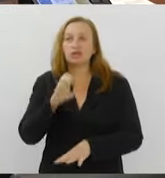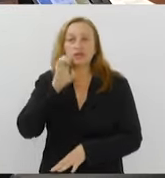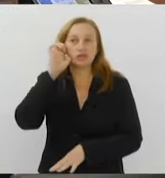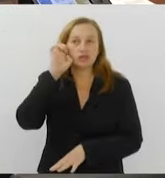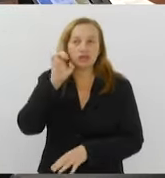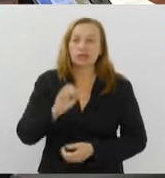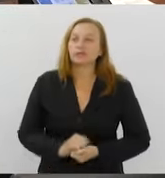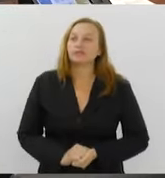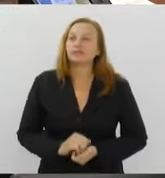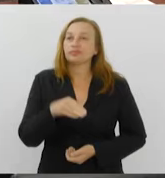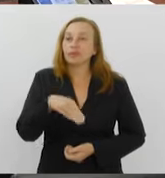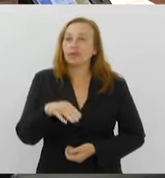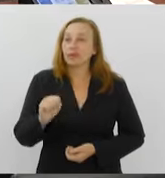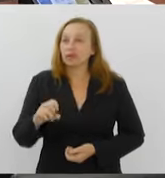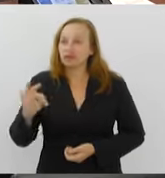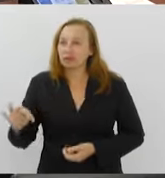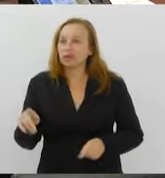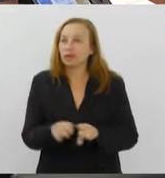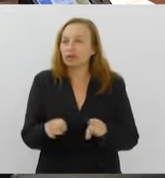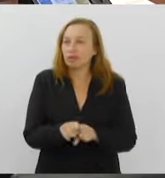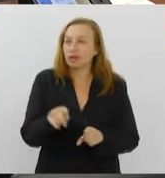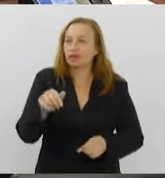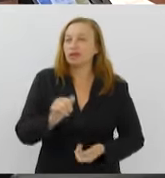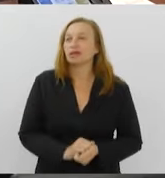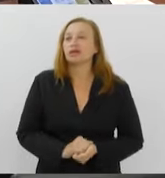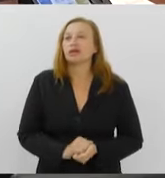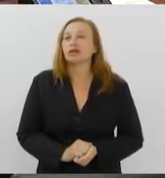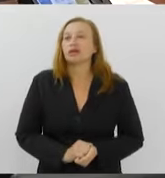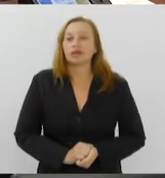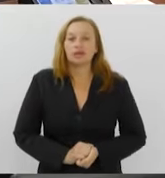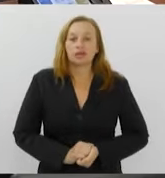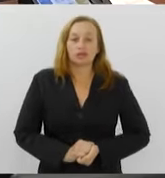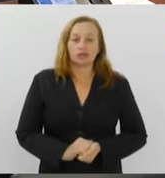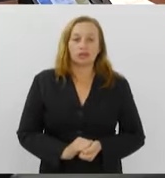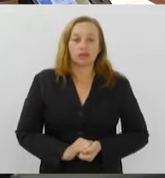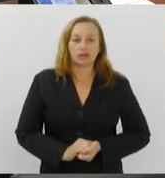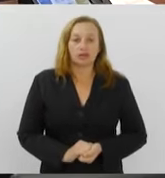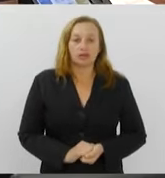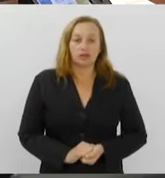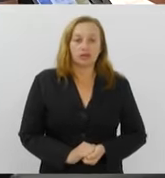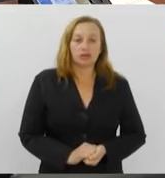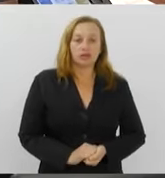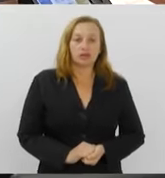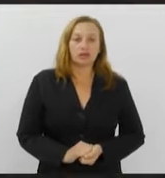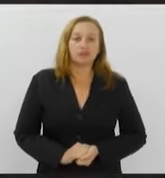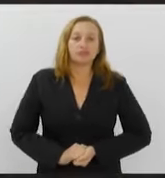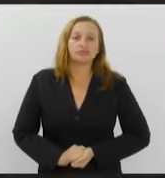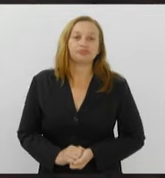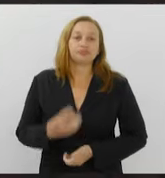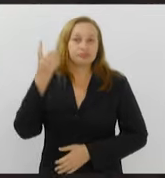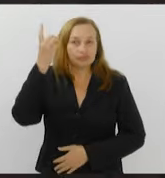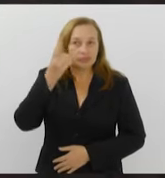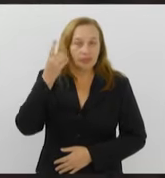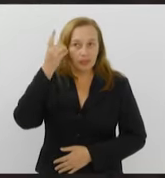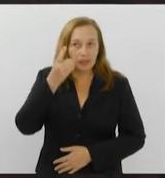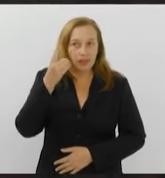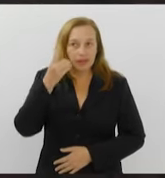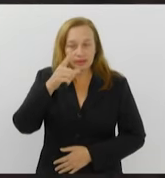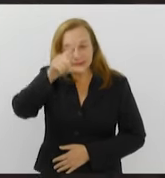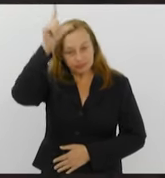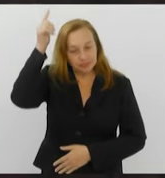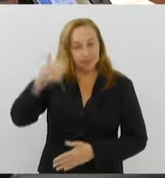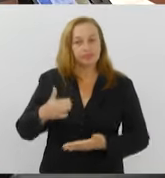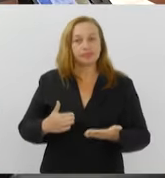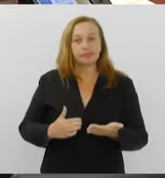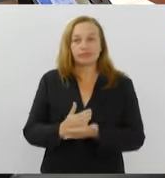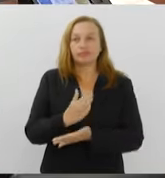Marina, no MST também, voto contrário. Há sobre a mesa, requerimento de destaque, deputado Luiz Paulo, sobre a aprovação da emenda aditiva